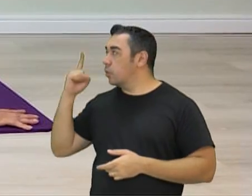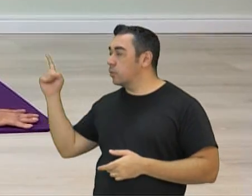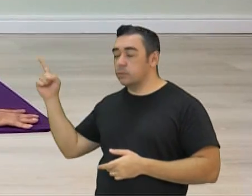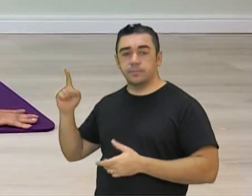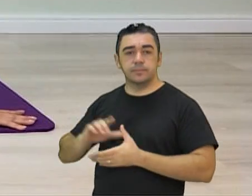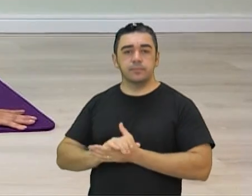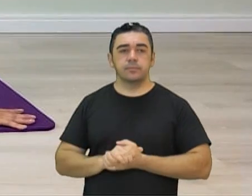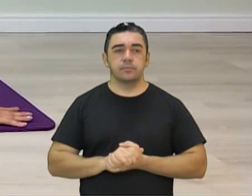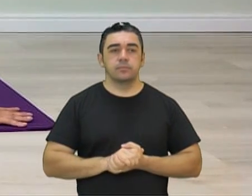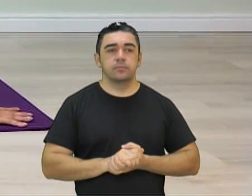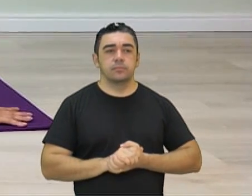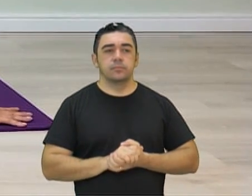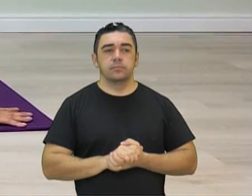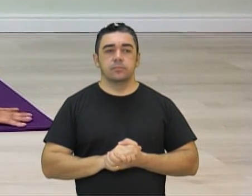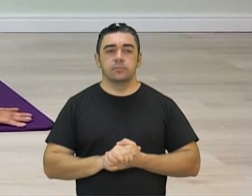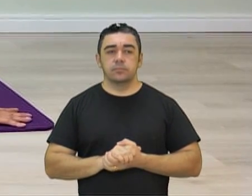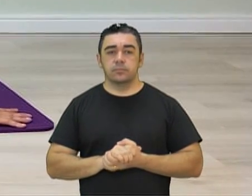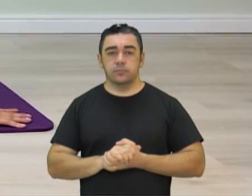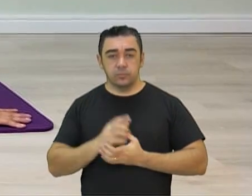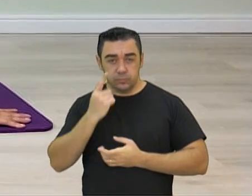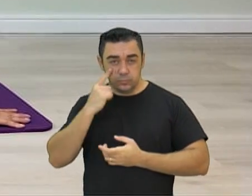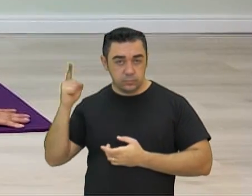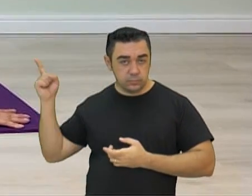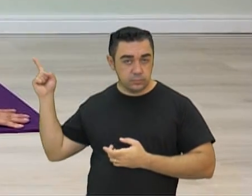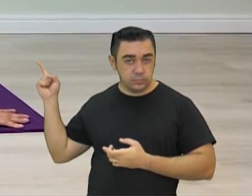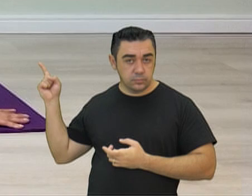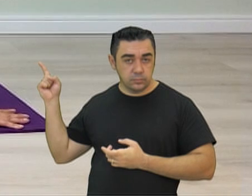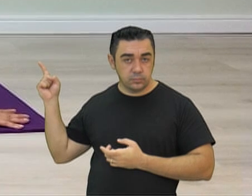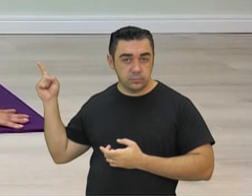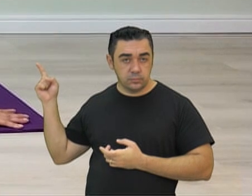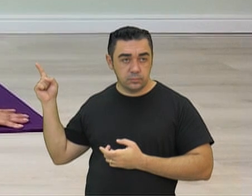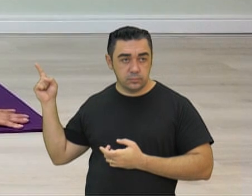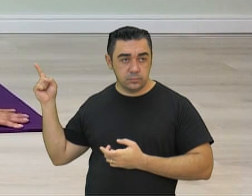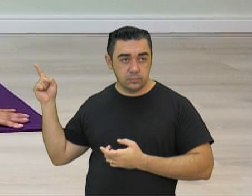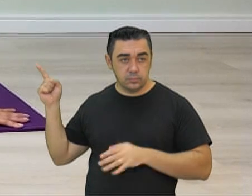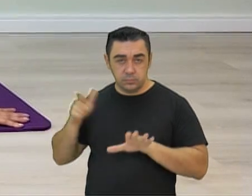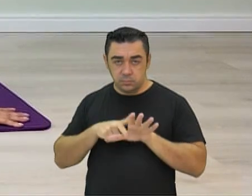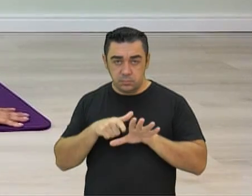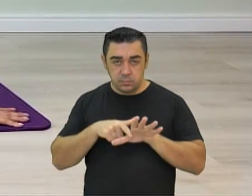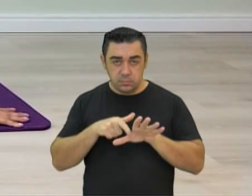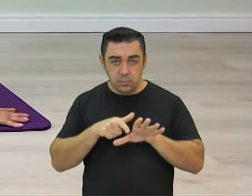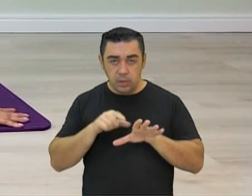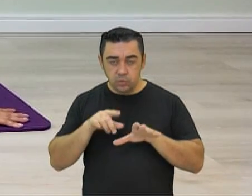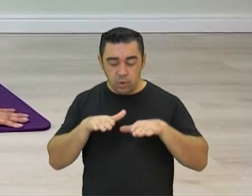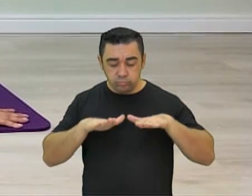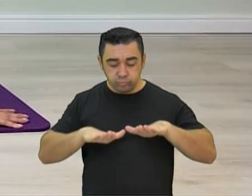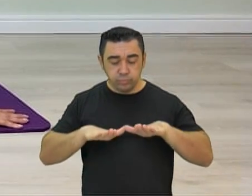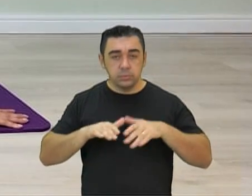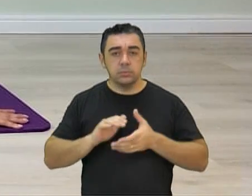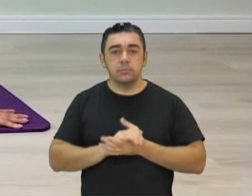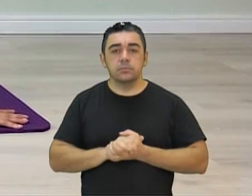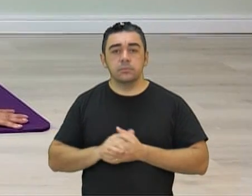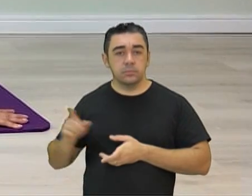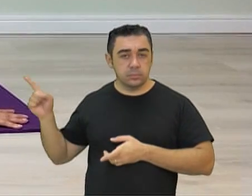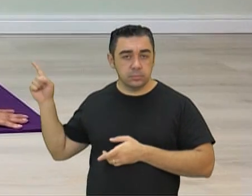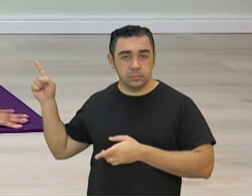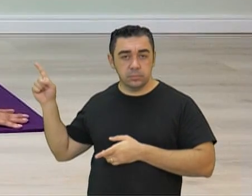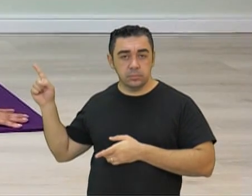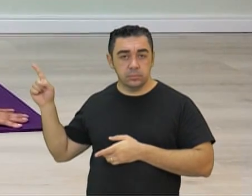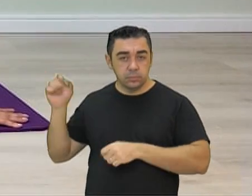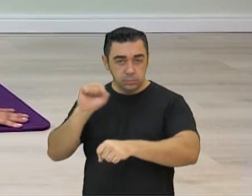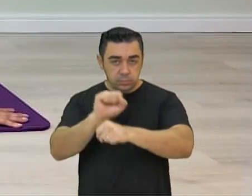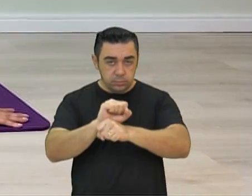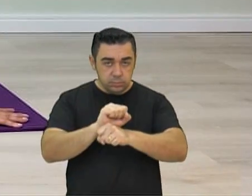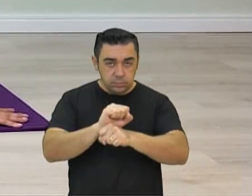tá? Pernas estendidas lá atrás, ponta dos pés tocando o chão e fica, cuidado com